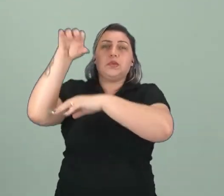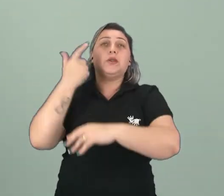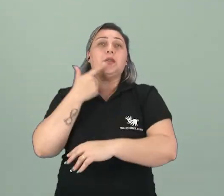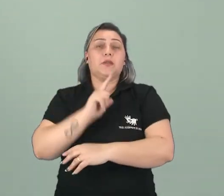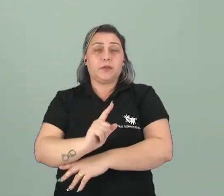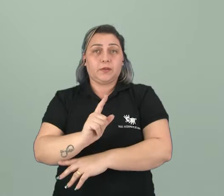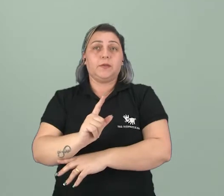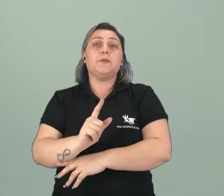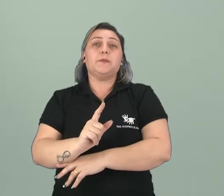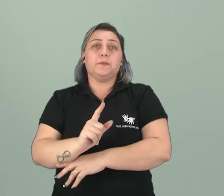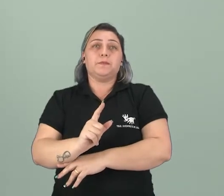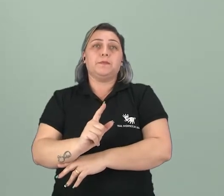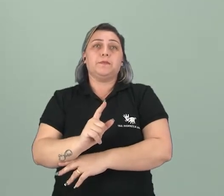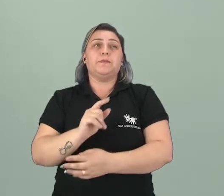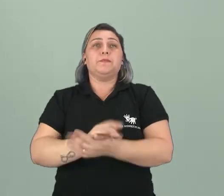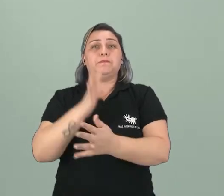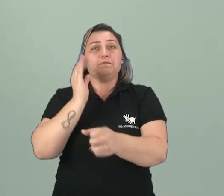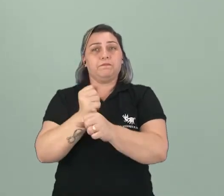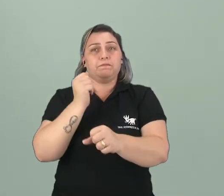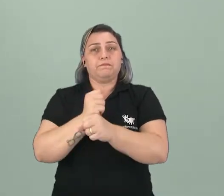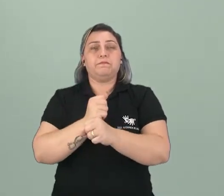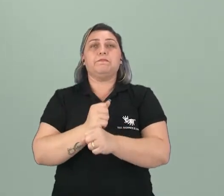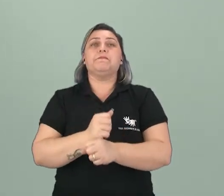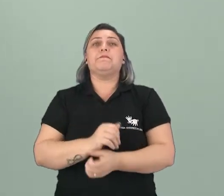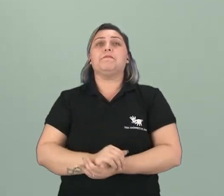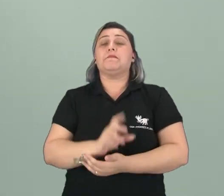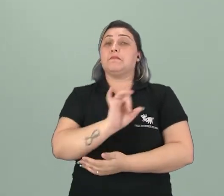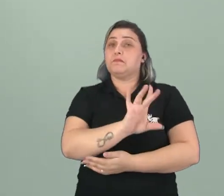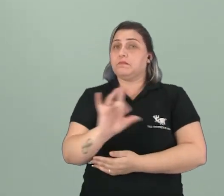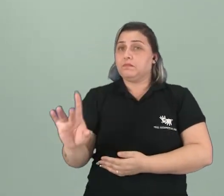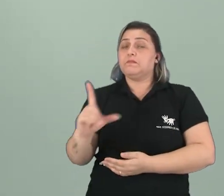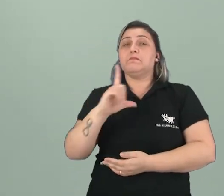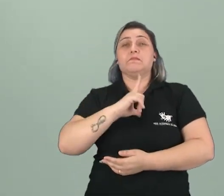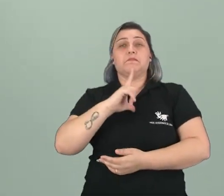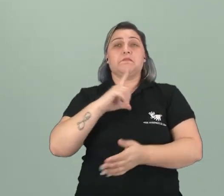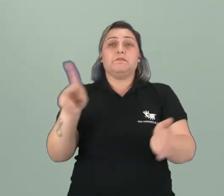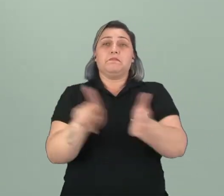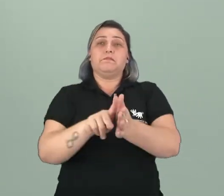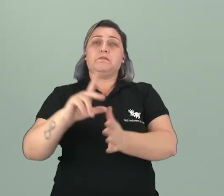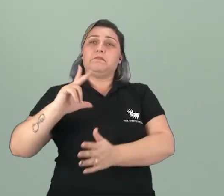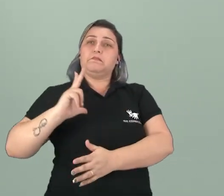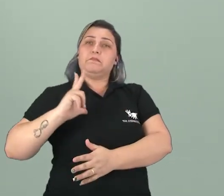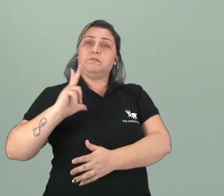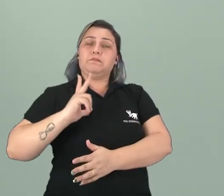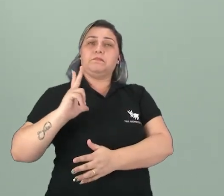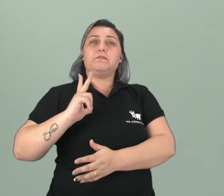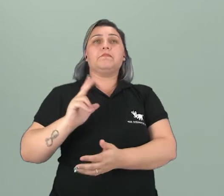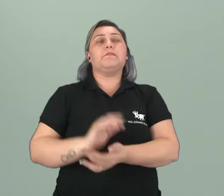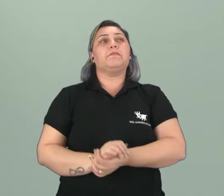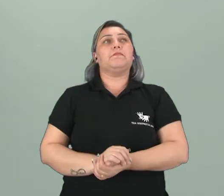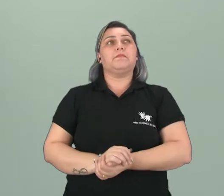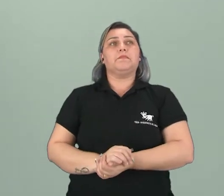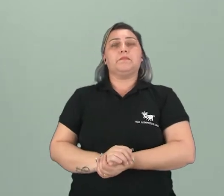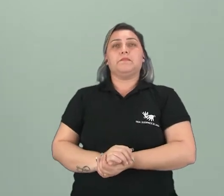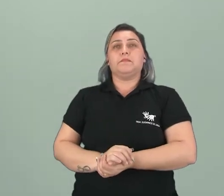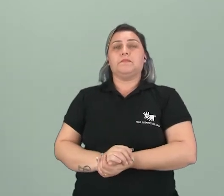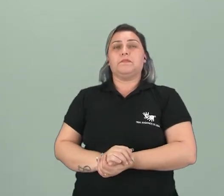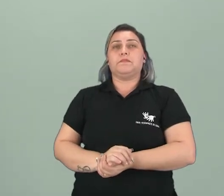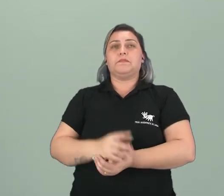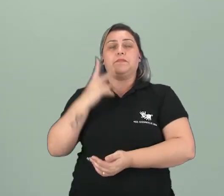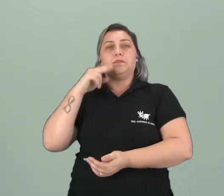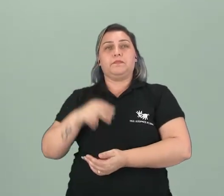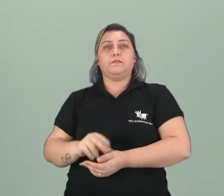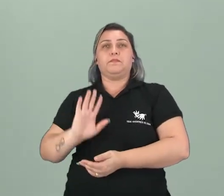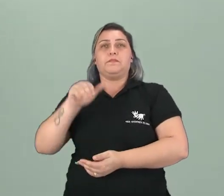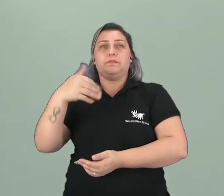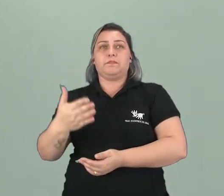chegar à cesta do basquete. Então a gente já vê, né, que cada um ele puxa um pouco de cada biotipo, né? A gente vai ver um